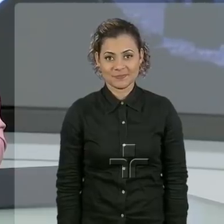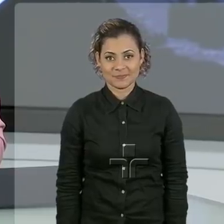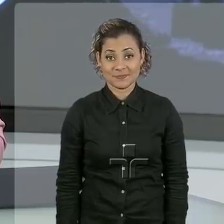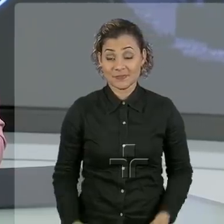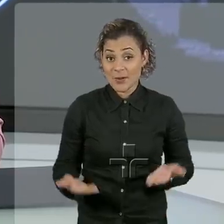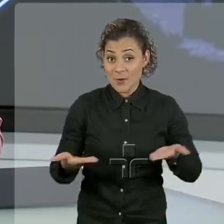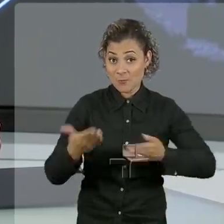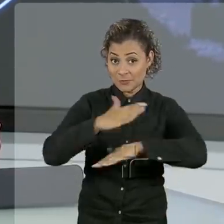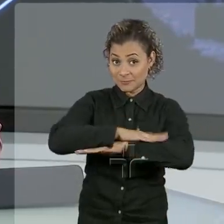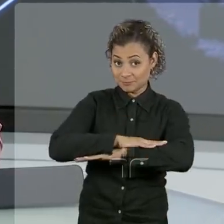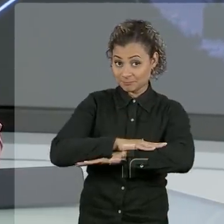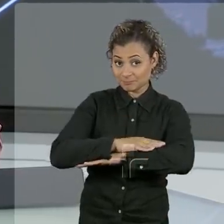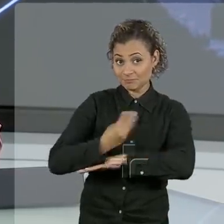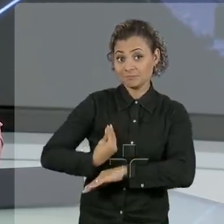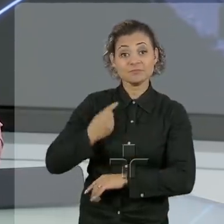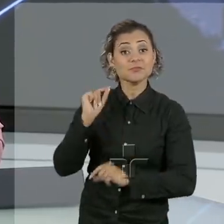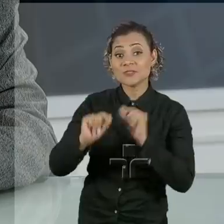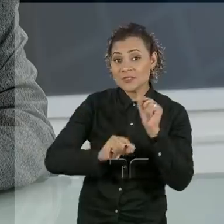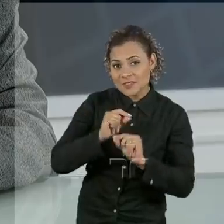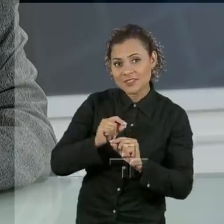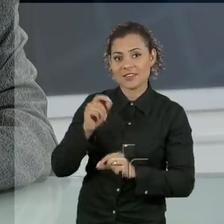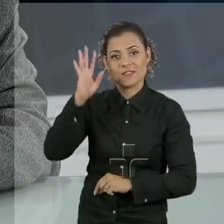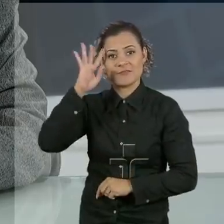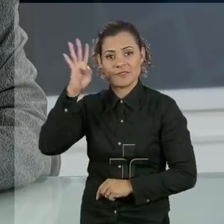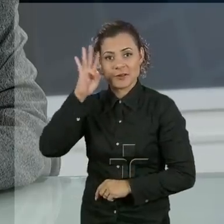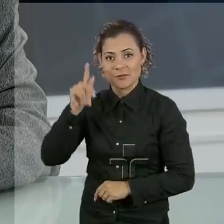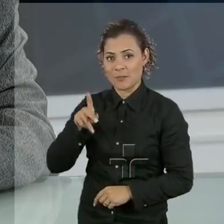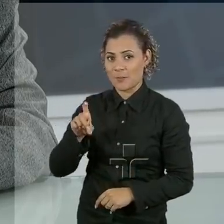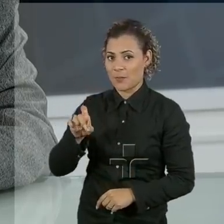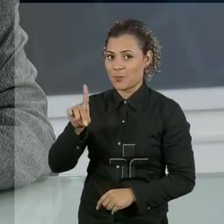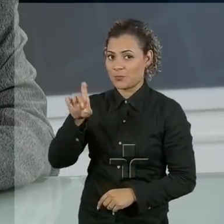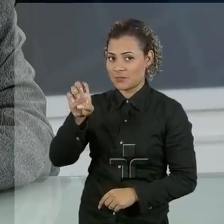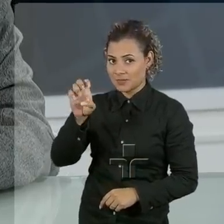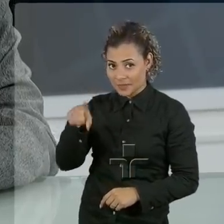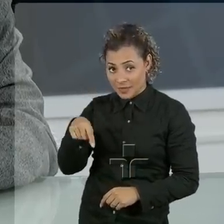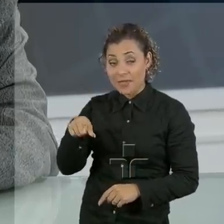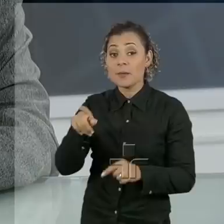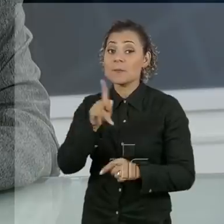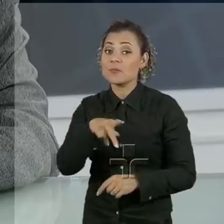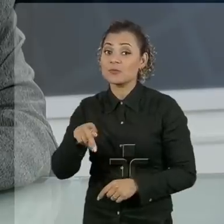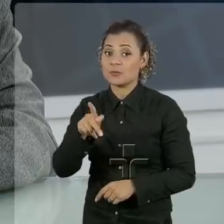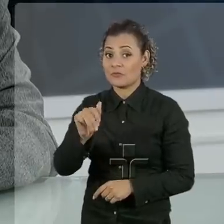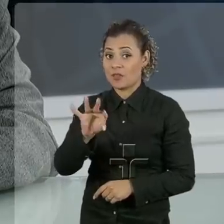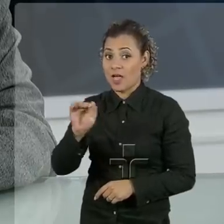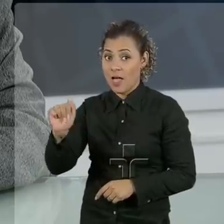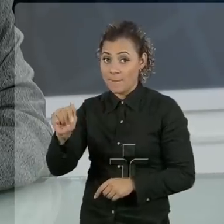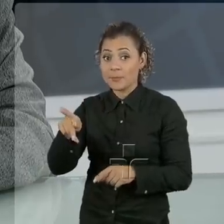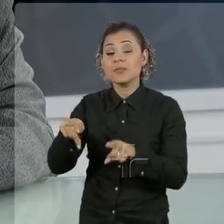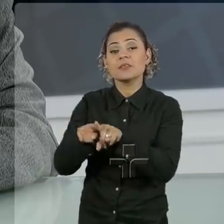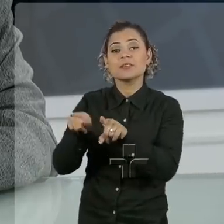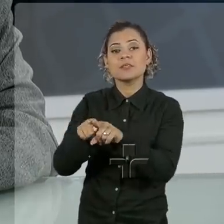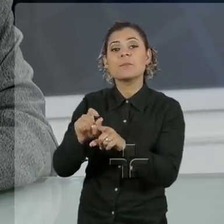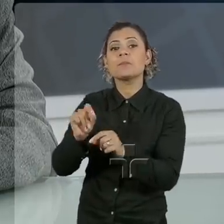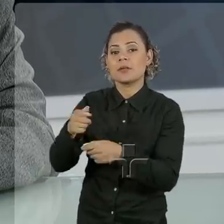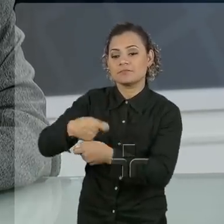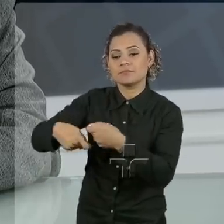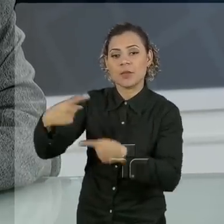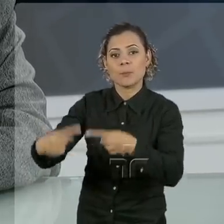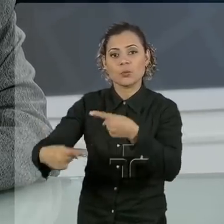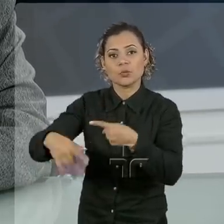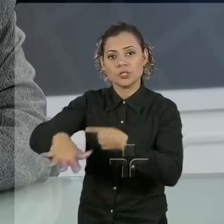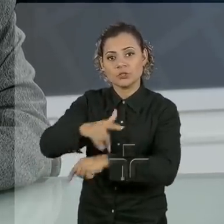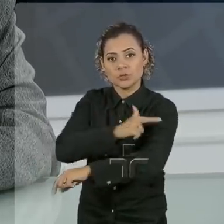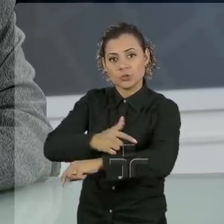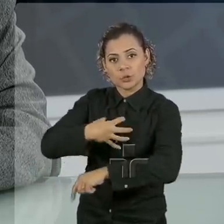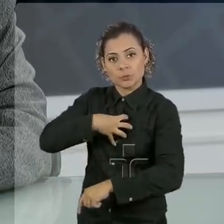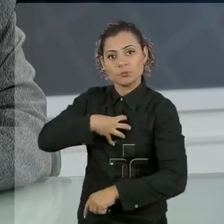E os meus companheiros de bancada são o filósofo Luiz Felipe Pondé, professor da FAAP e diretor do Laboratório de Política,